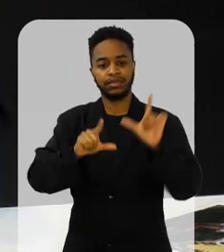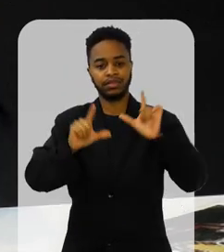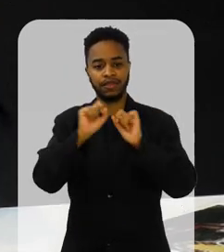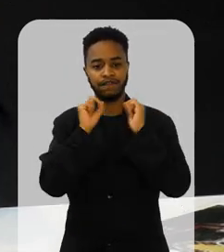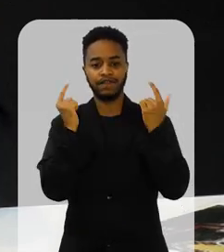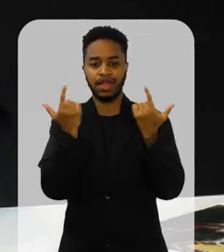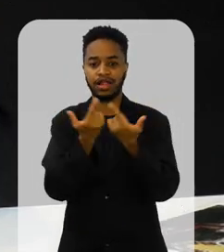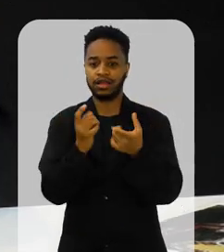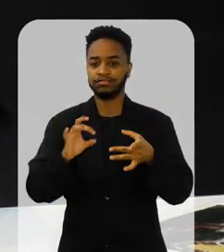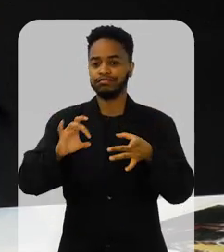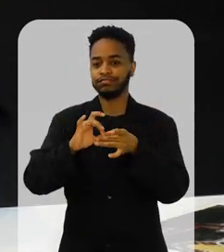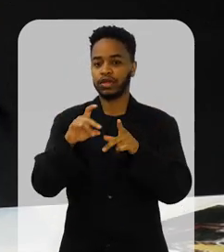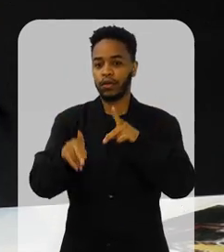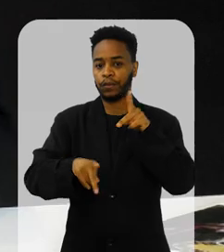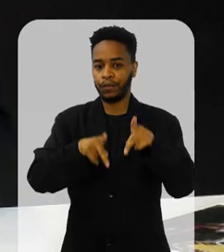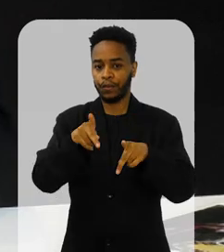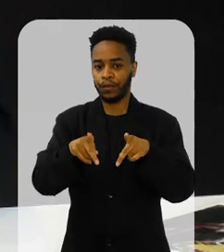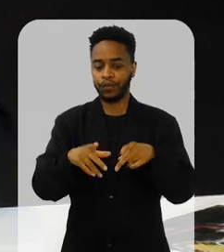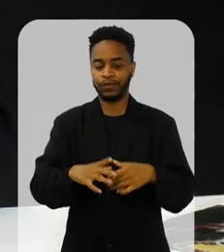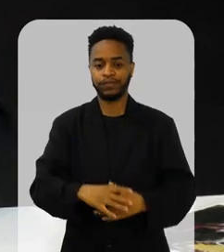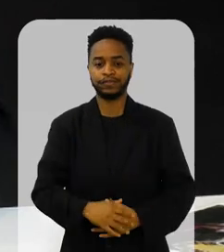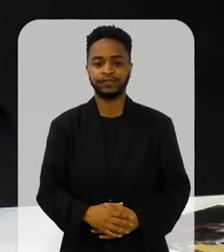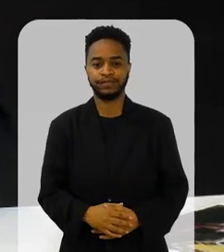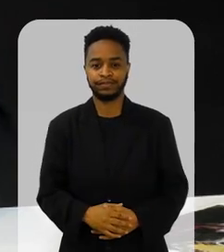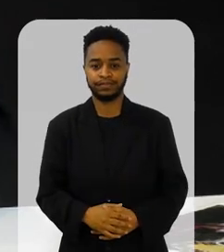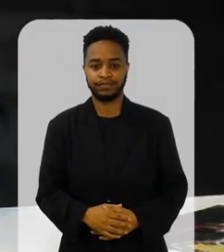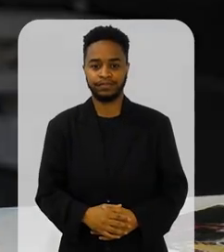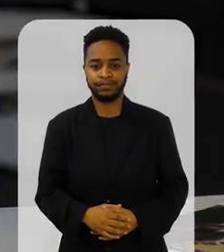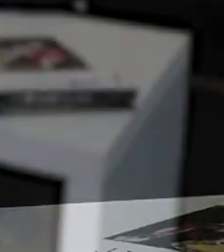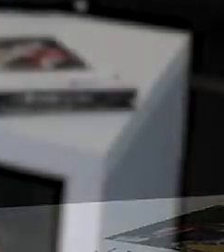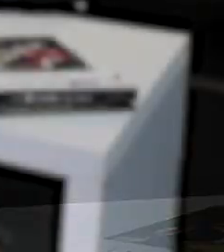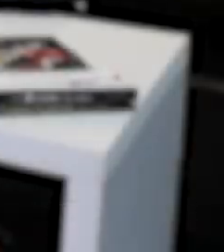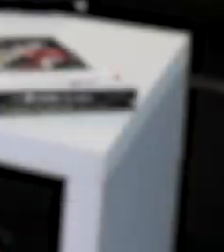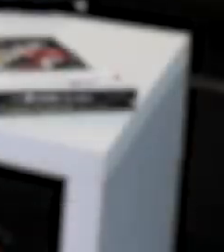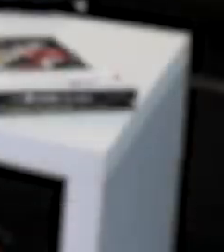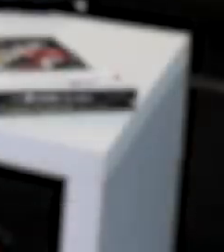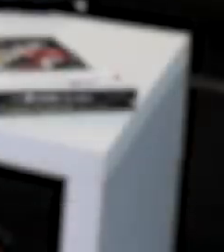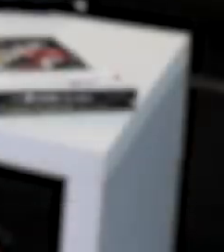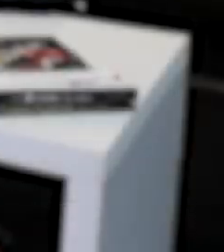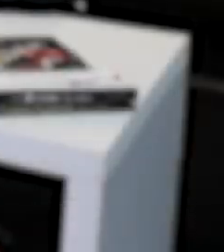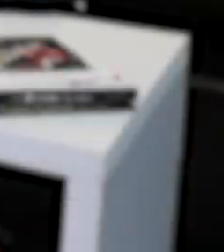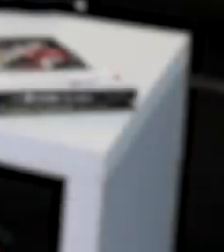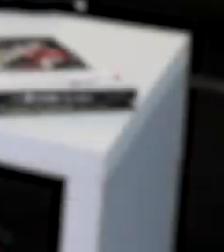aqui na TV Alerj, o canal do povo.